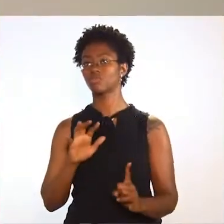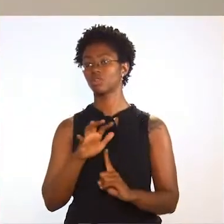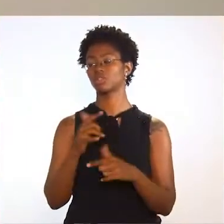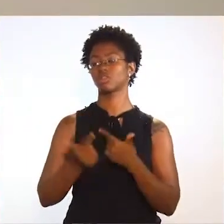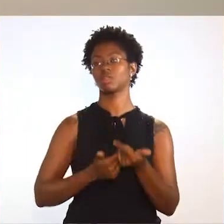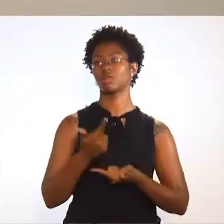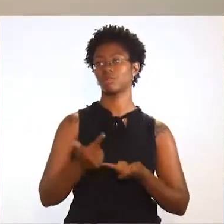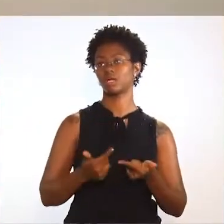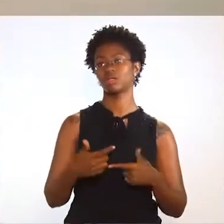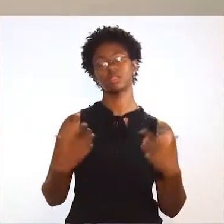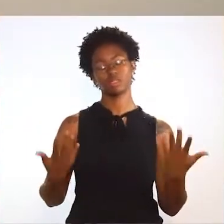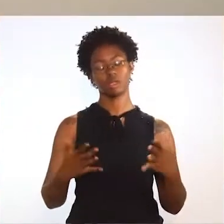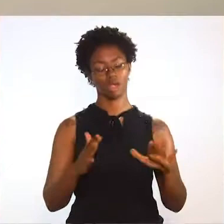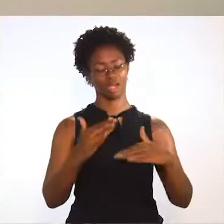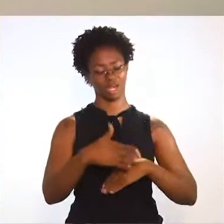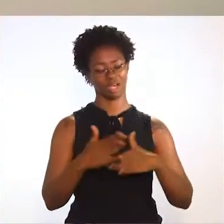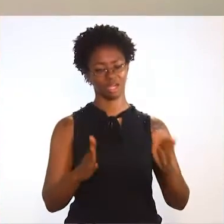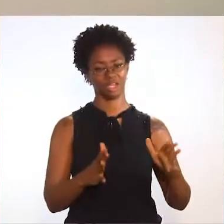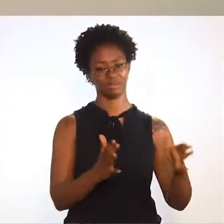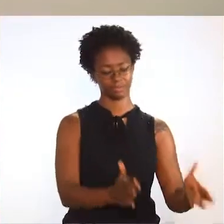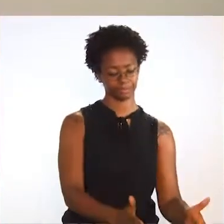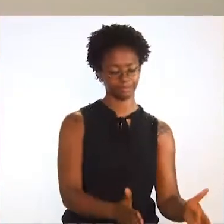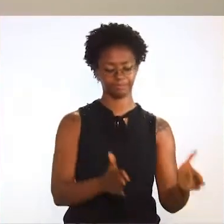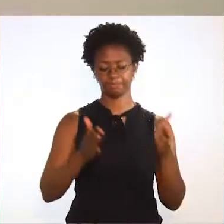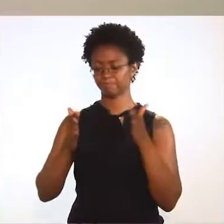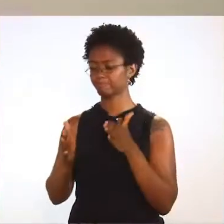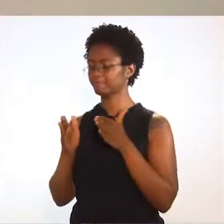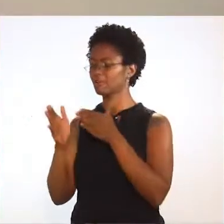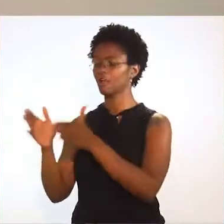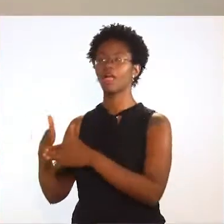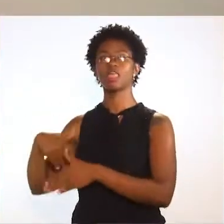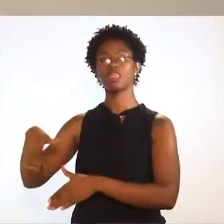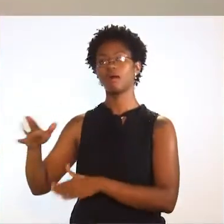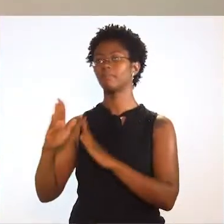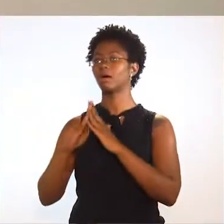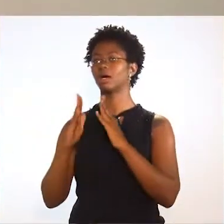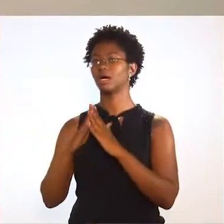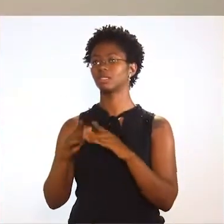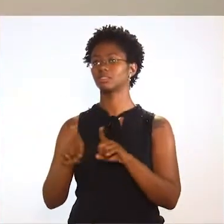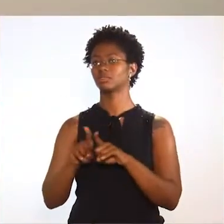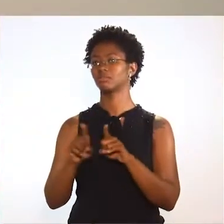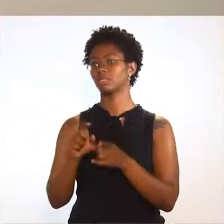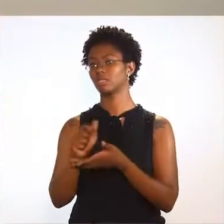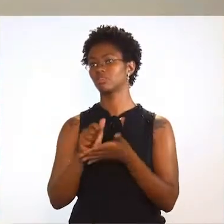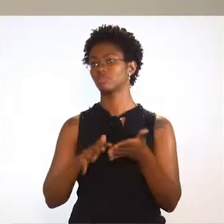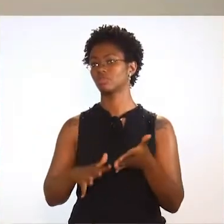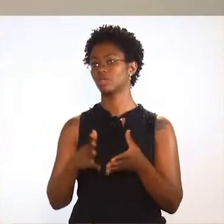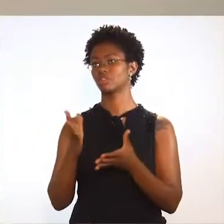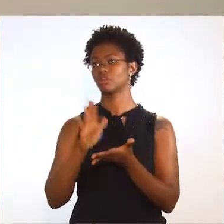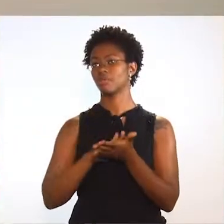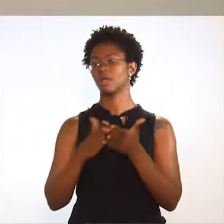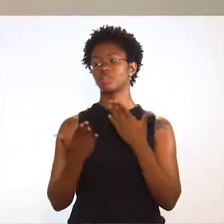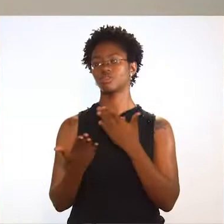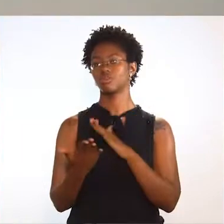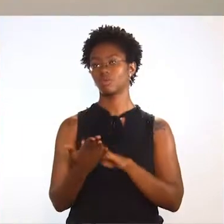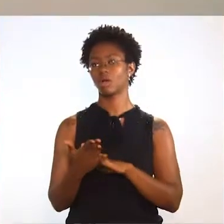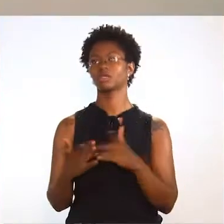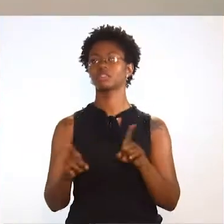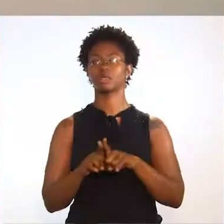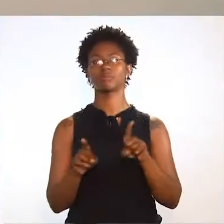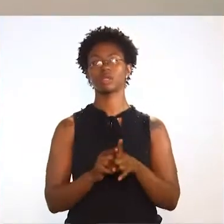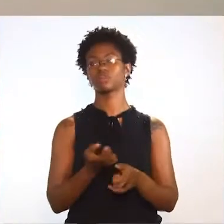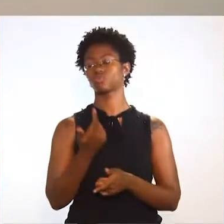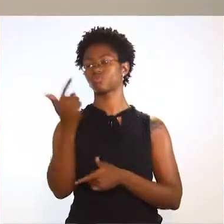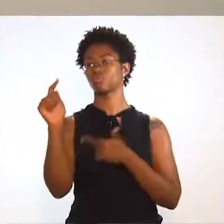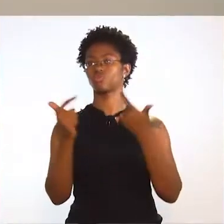caixa, ela leva para casa das pessoas, é uma caixa que a gente faz com vários tipos de produtos com atividades manuais, e também